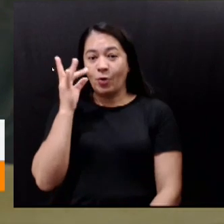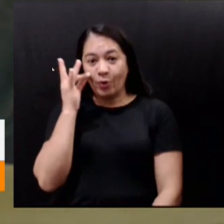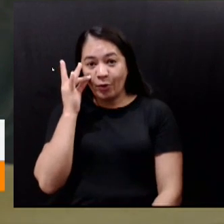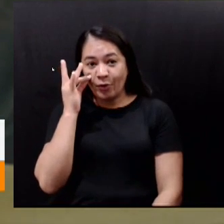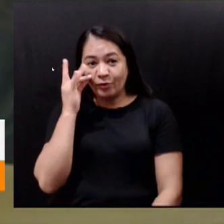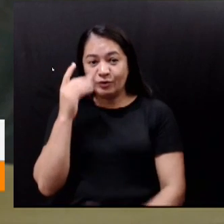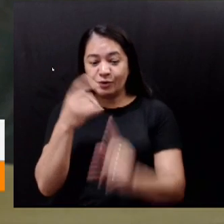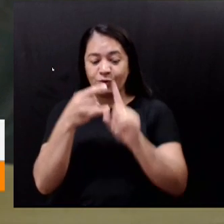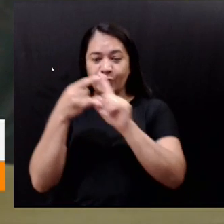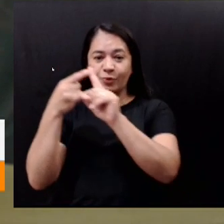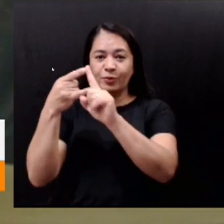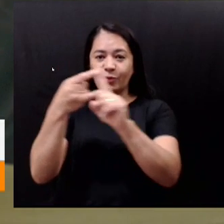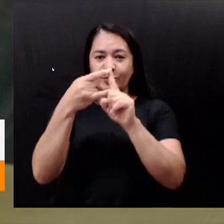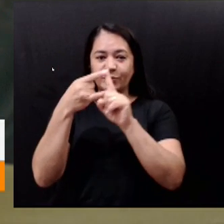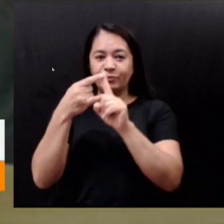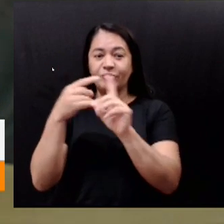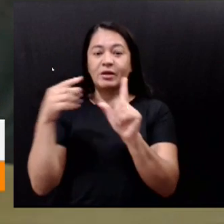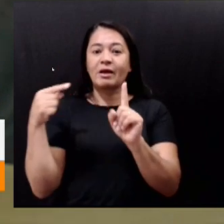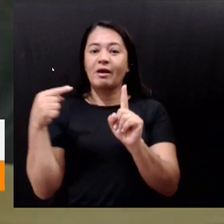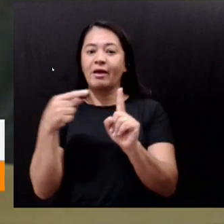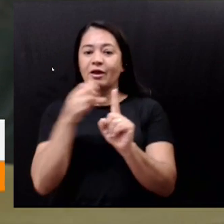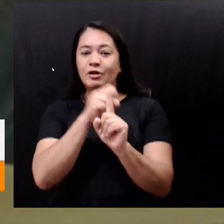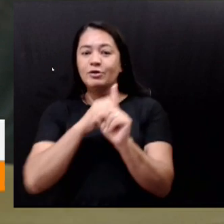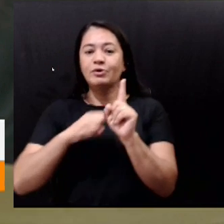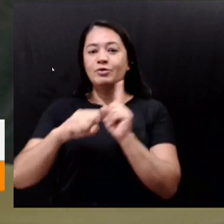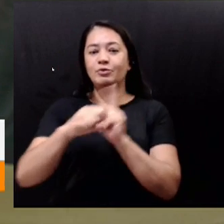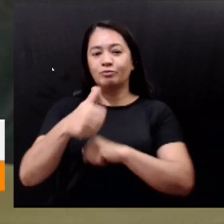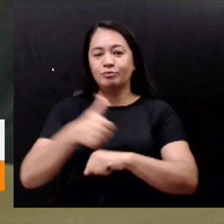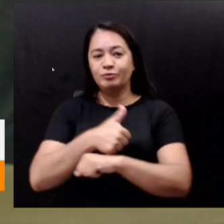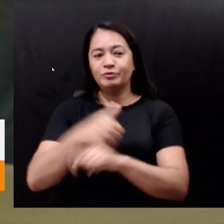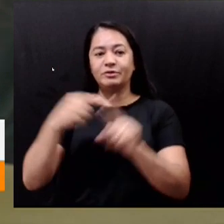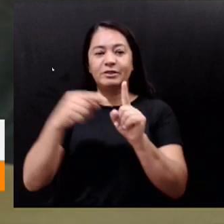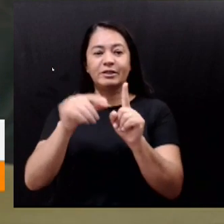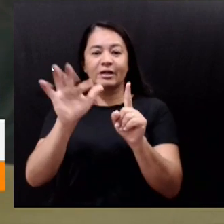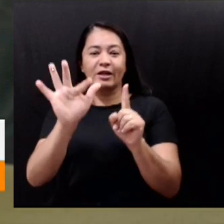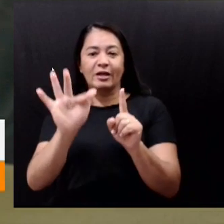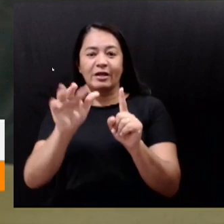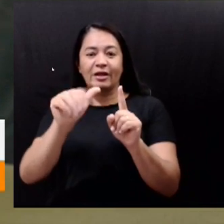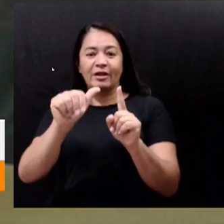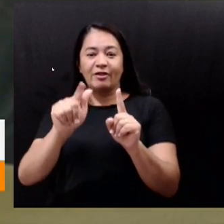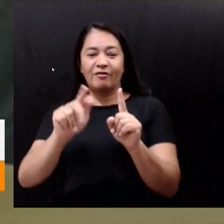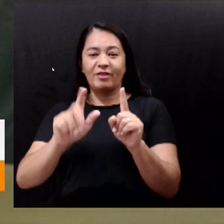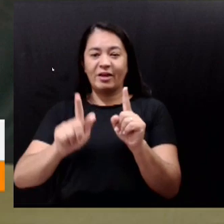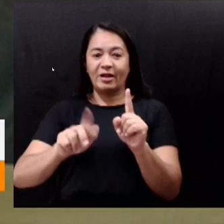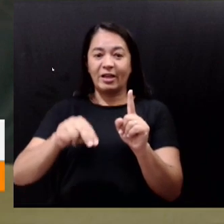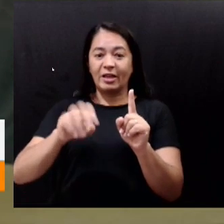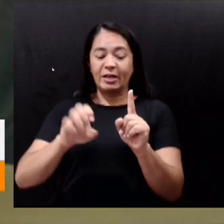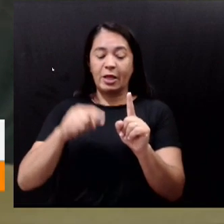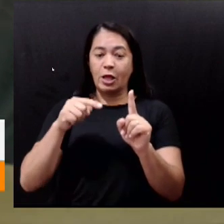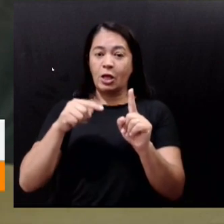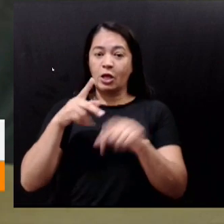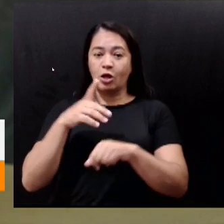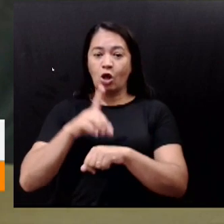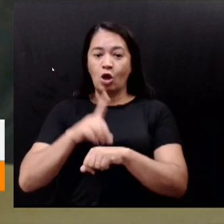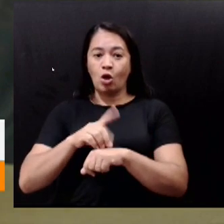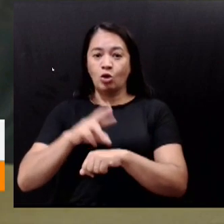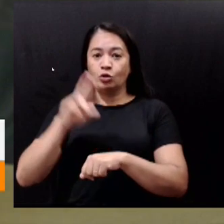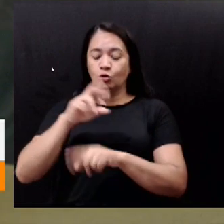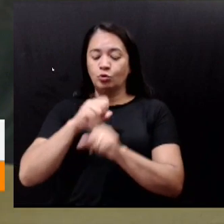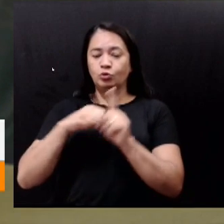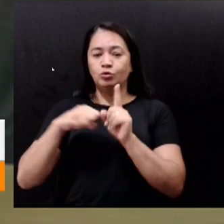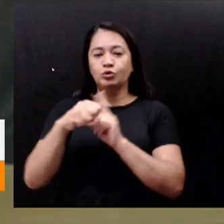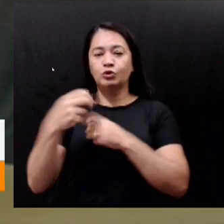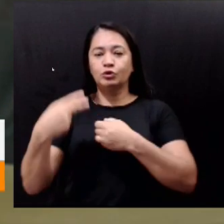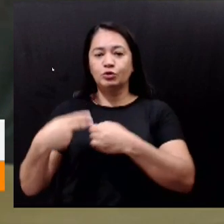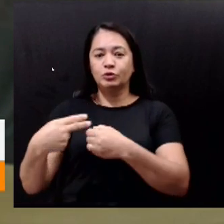o sociólogo Fagner Santos. Ele é doutor em sociologia pela Unicamp, ele é pesquisador também